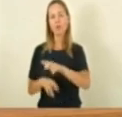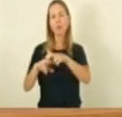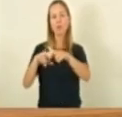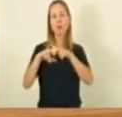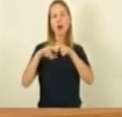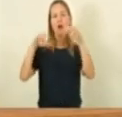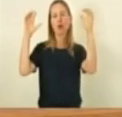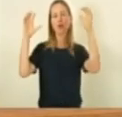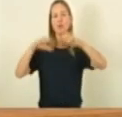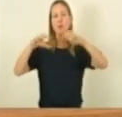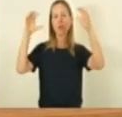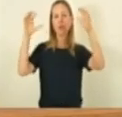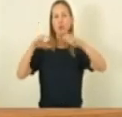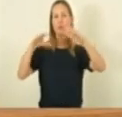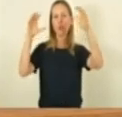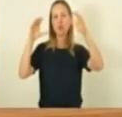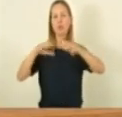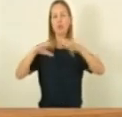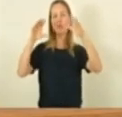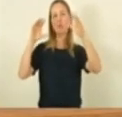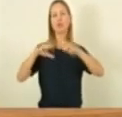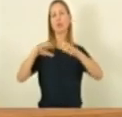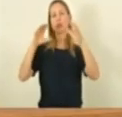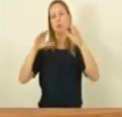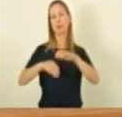sobre a água que está indo embora mais uma vez.